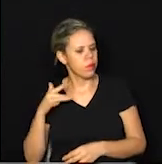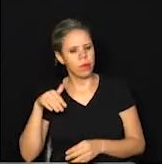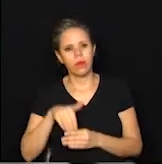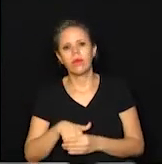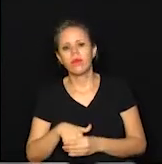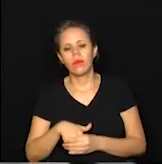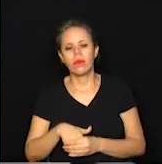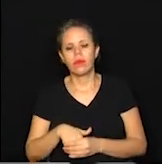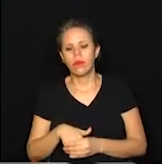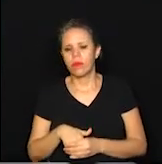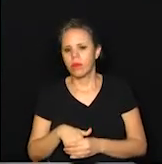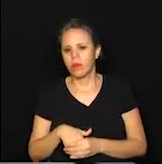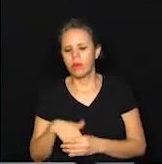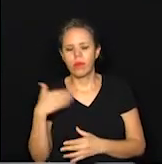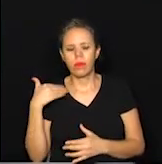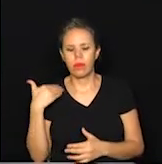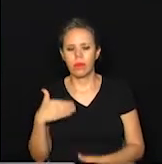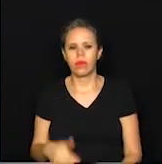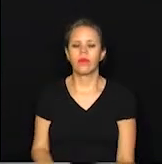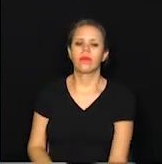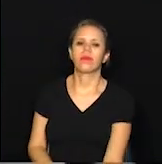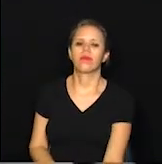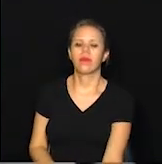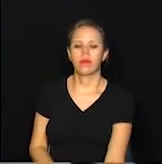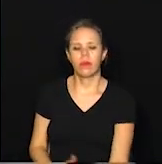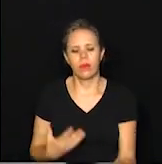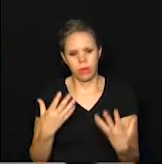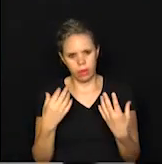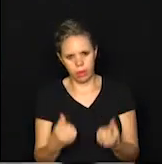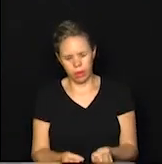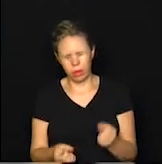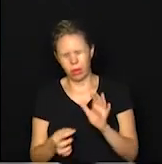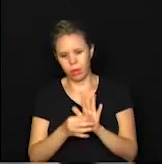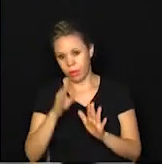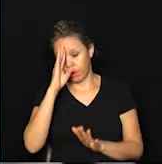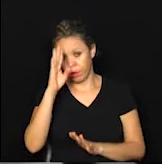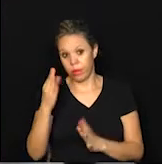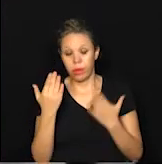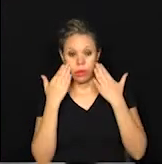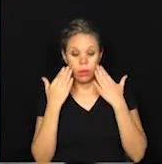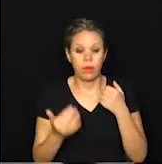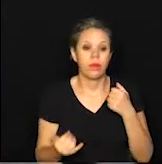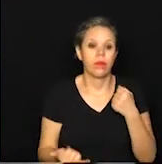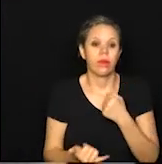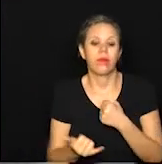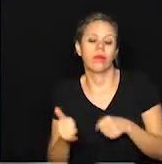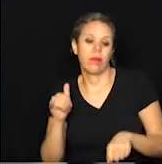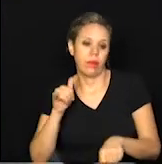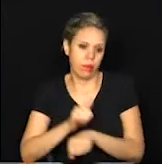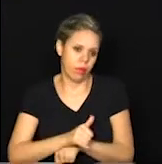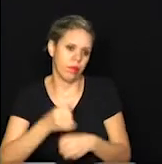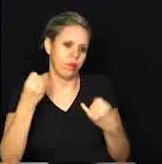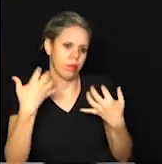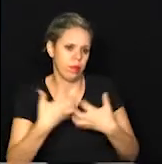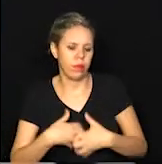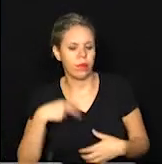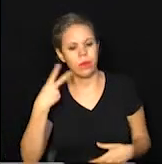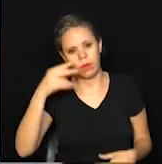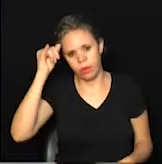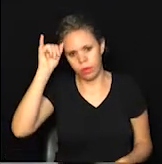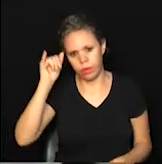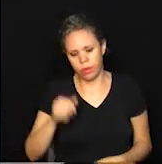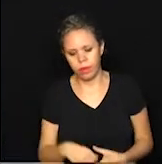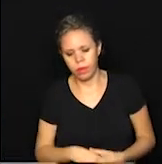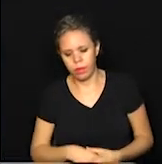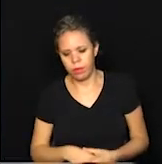voto da vereadora Mariana Conte, que assumiu aqui a titularidade diante da ausência justificada do vereador Paulo